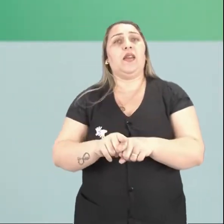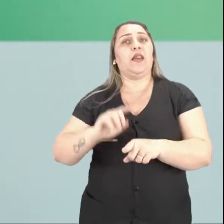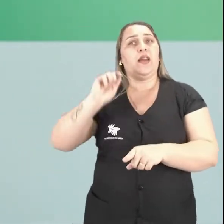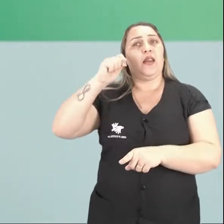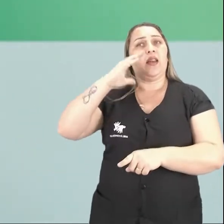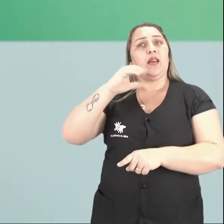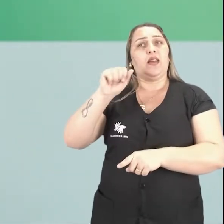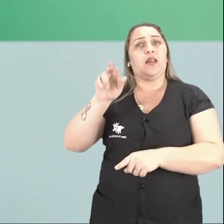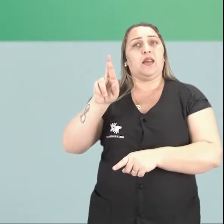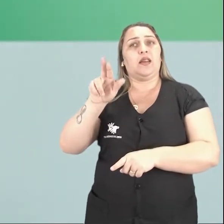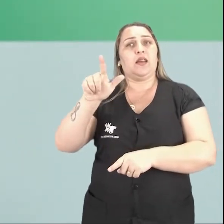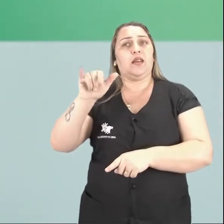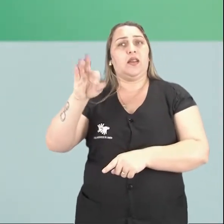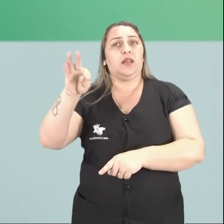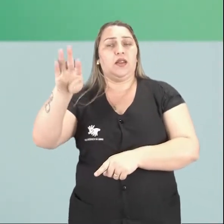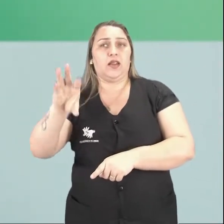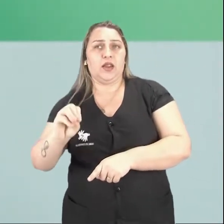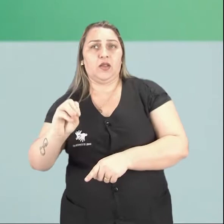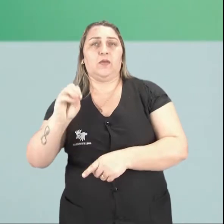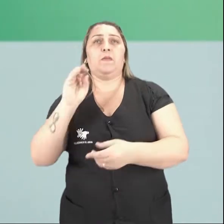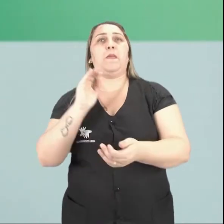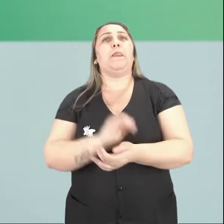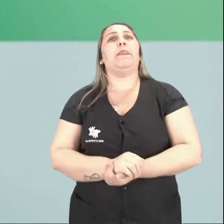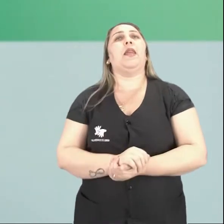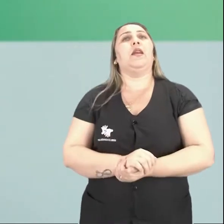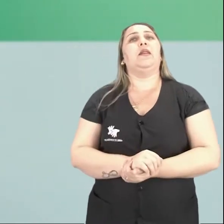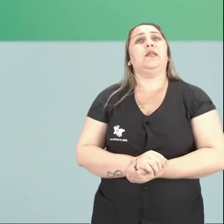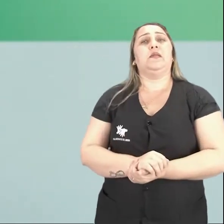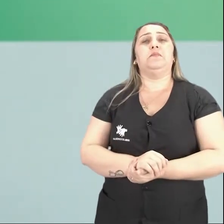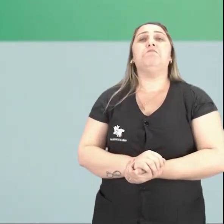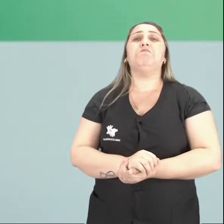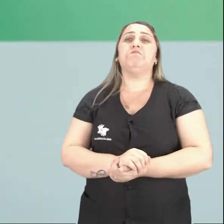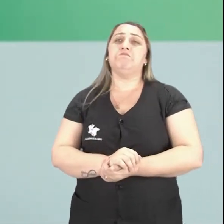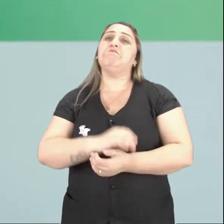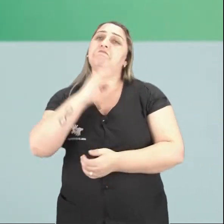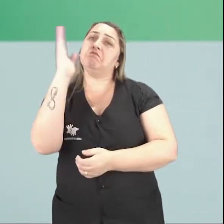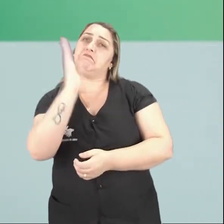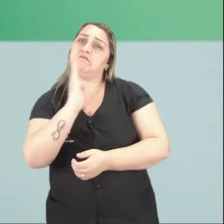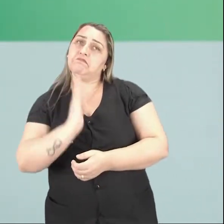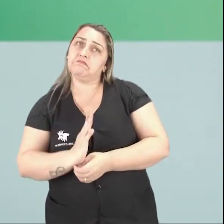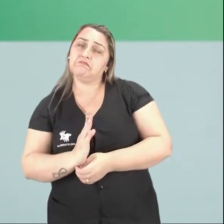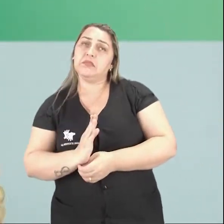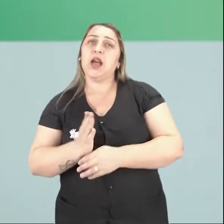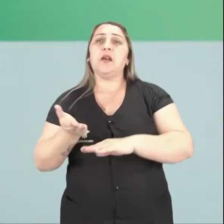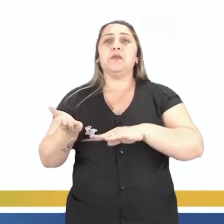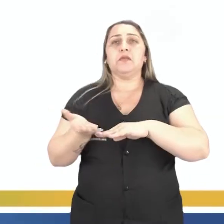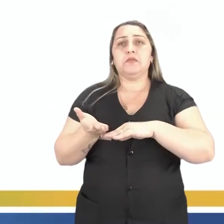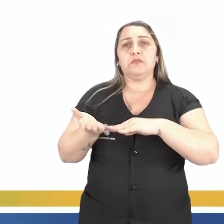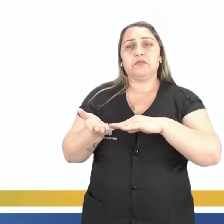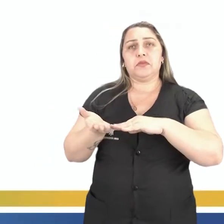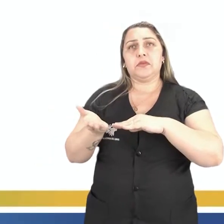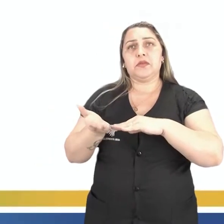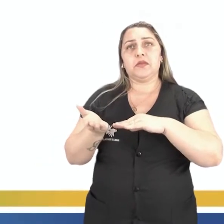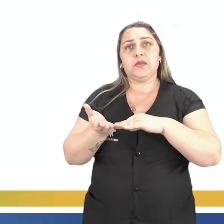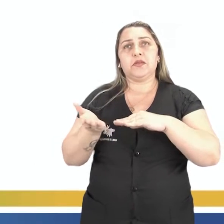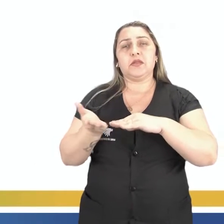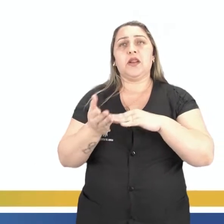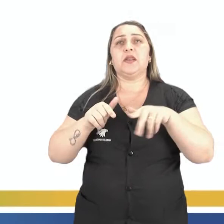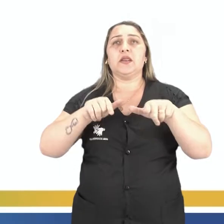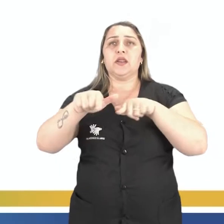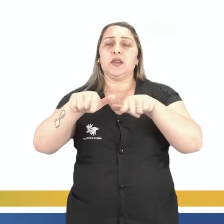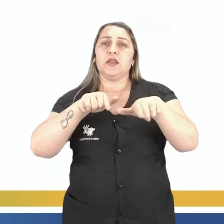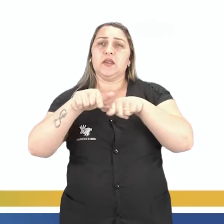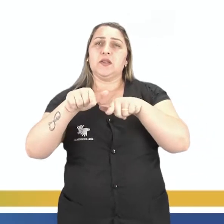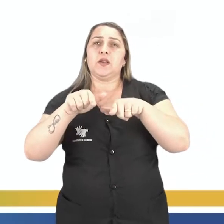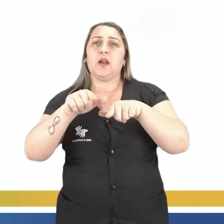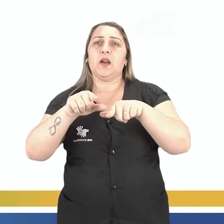artista Carlito Carvalhosa. Carlito Carvalhosa é um artista plástico brasileiro contemporâneo, que trabalha